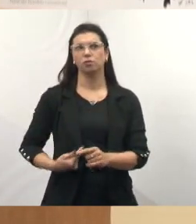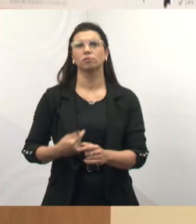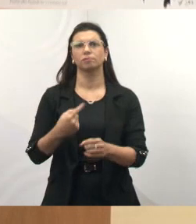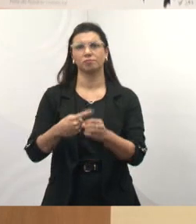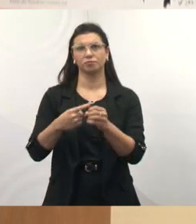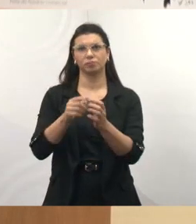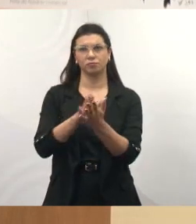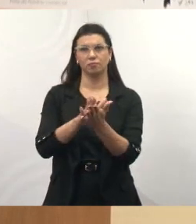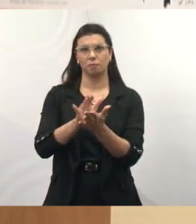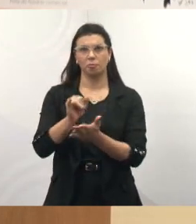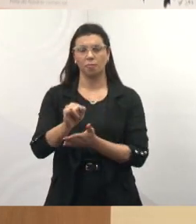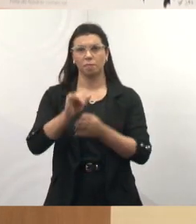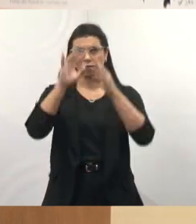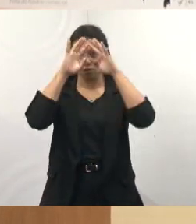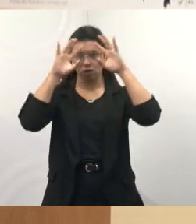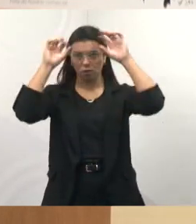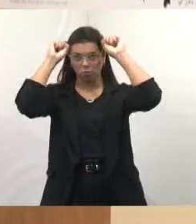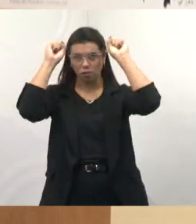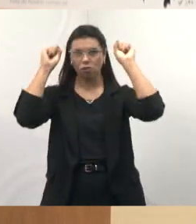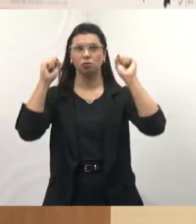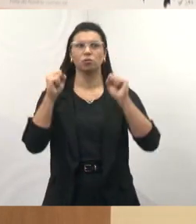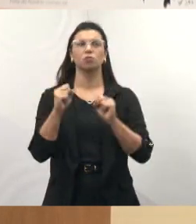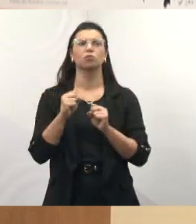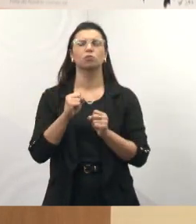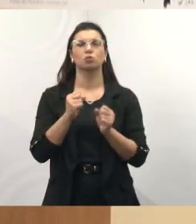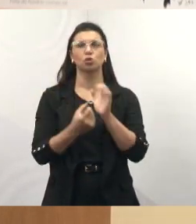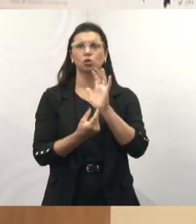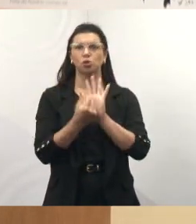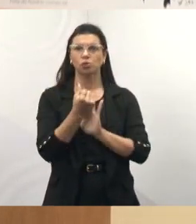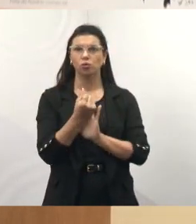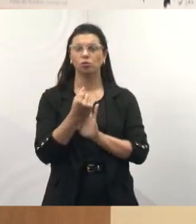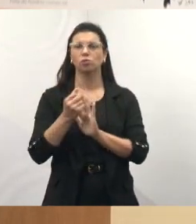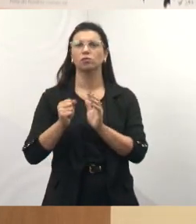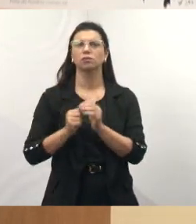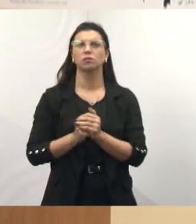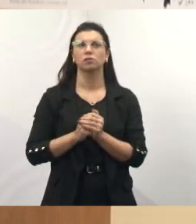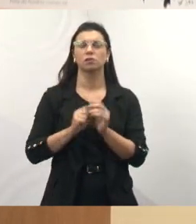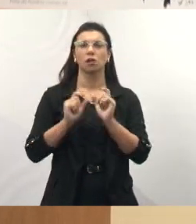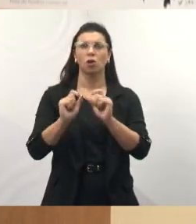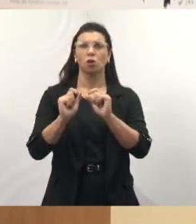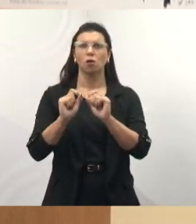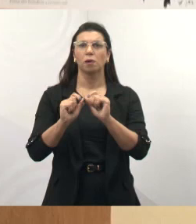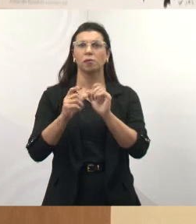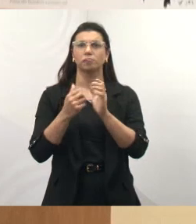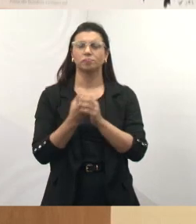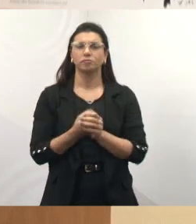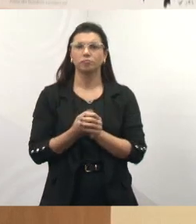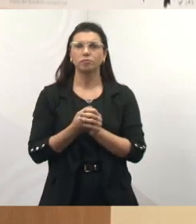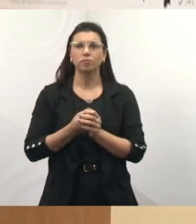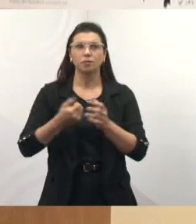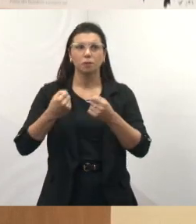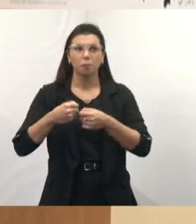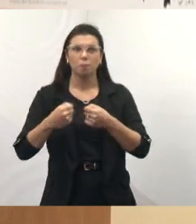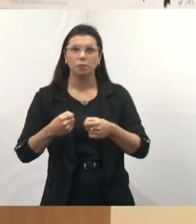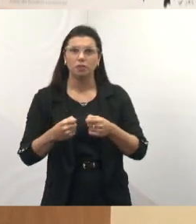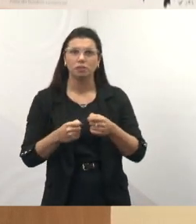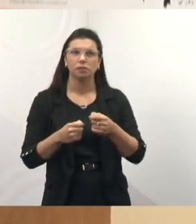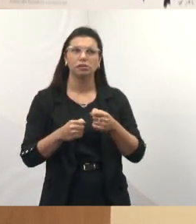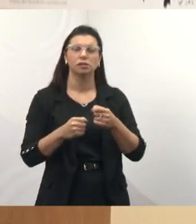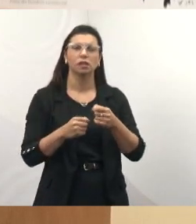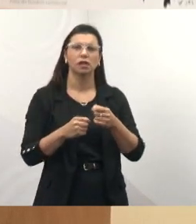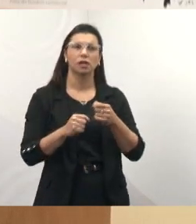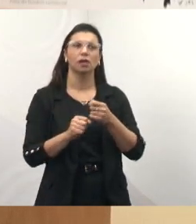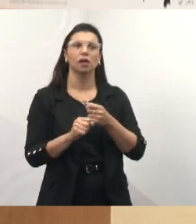O Tribunal de Contas, ele tem uma função constitucional, ele é um órgão que auxilia o Poder